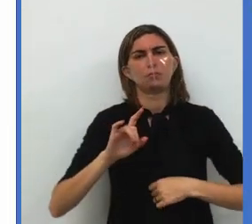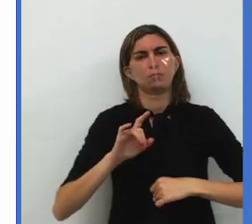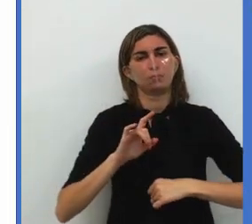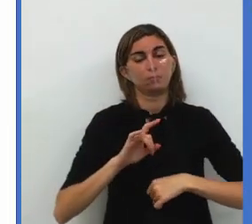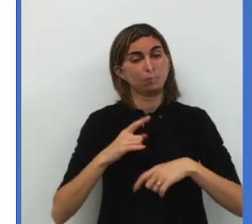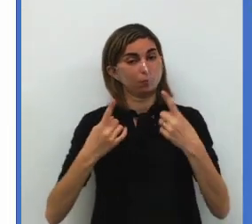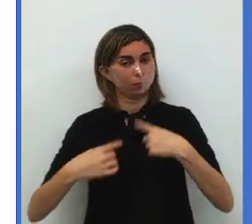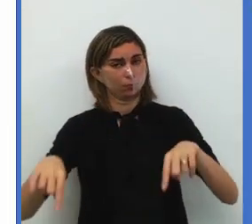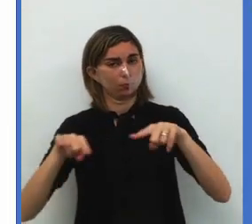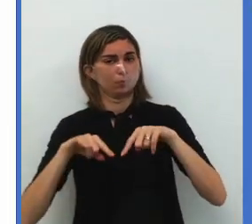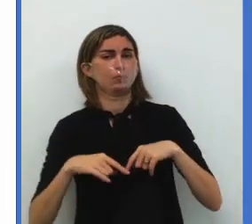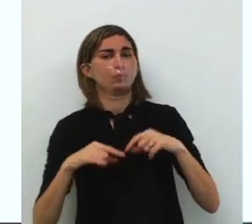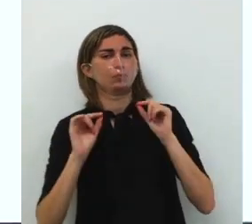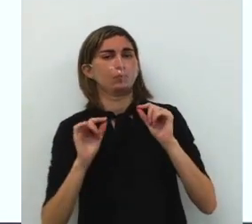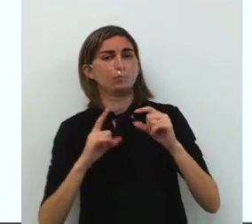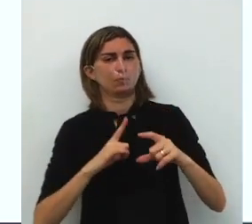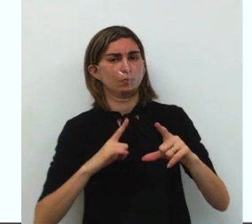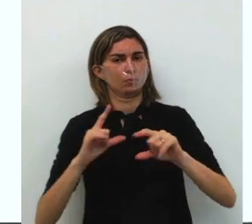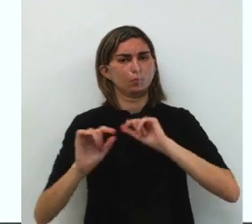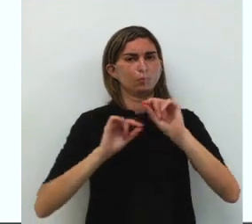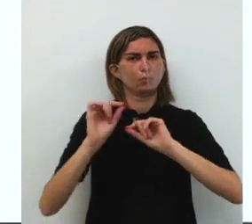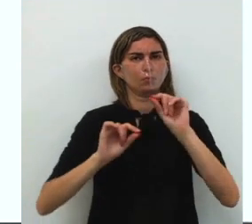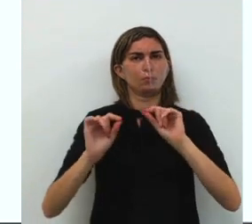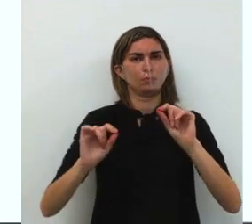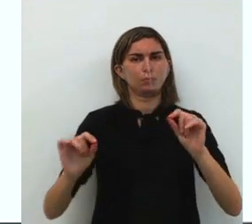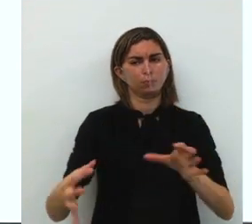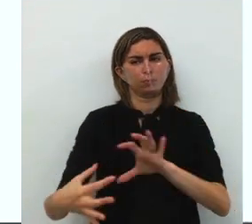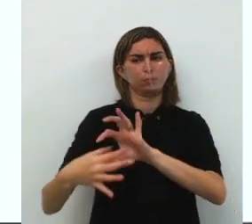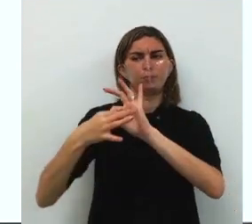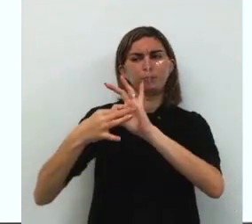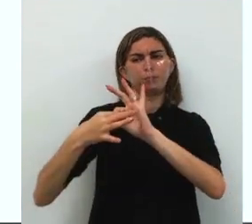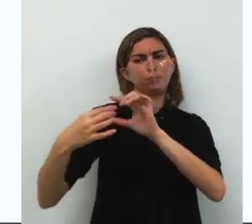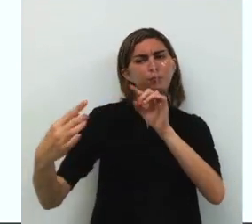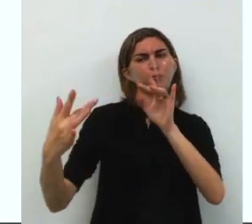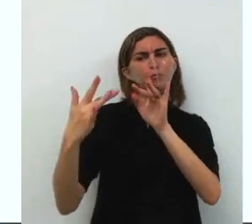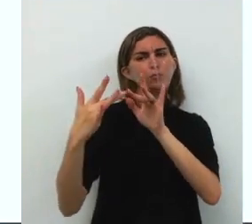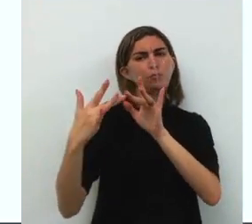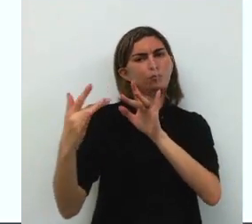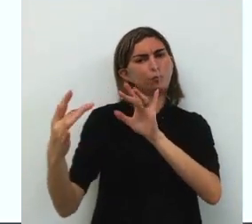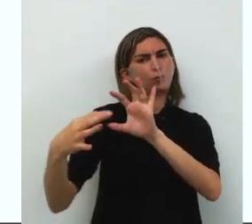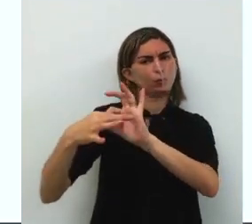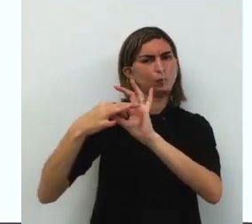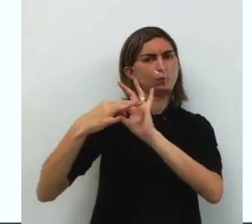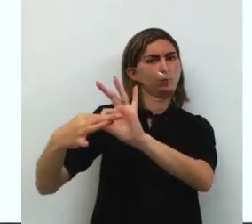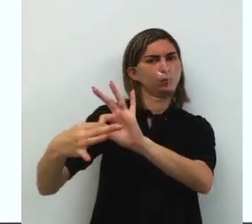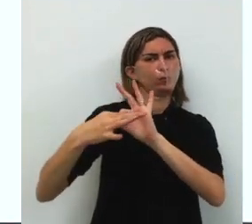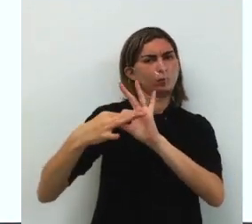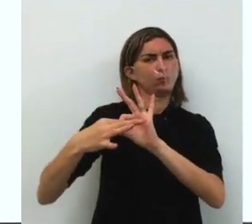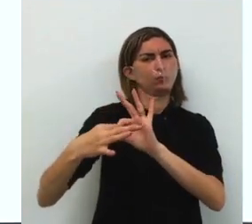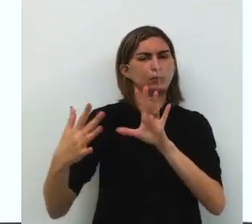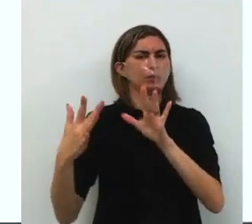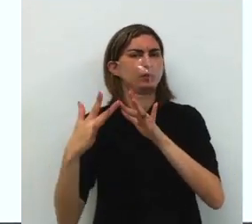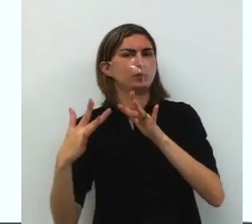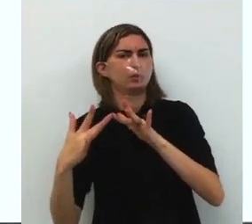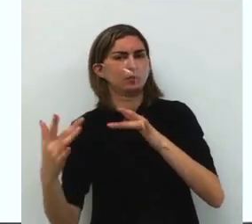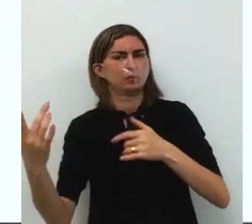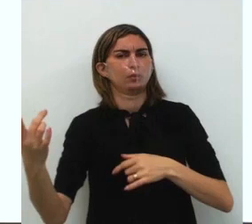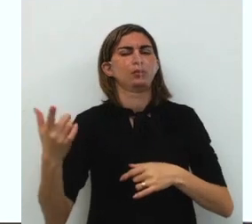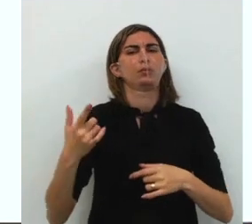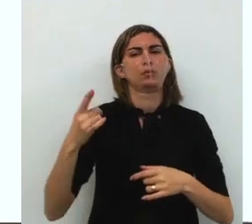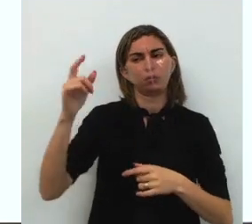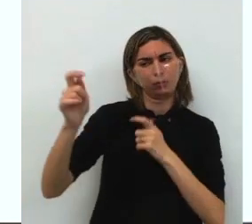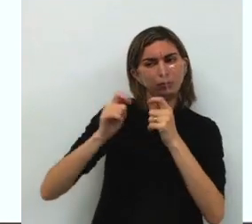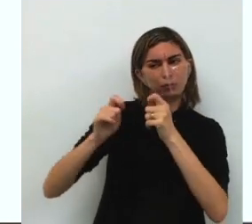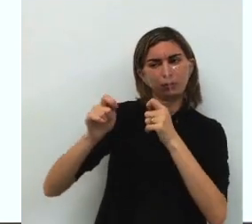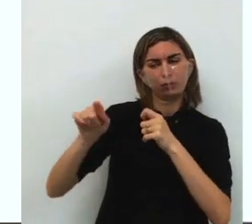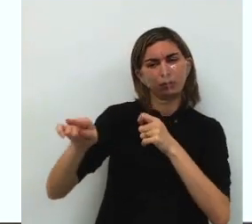anteriormente, nós vamos ter um vínculo, quer dizer, uma união, uma intimidade com